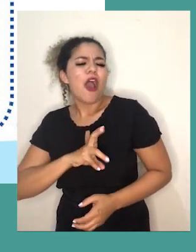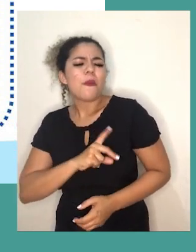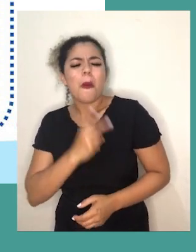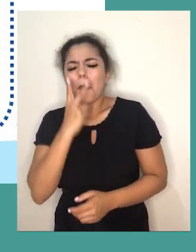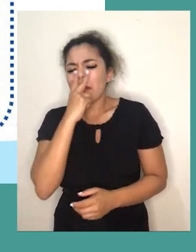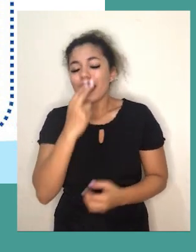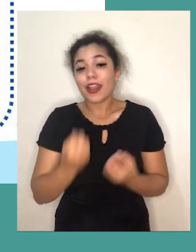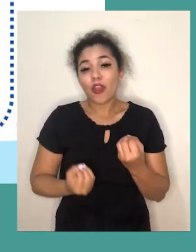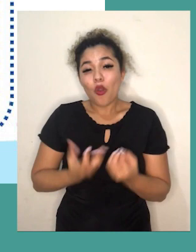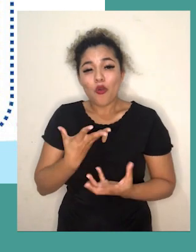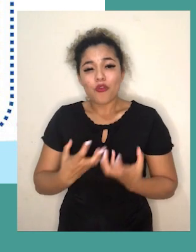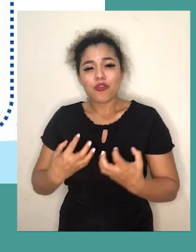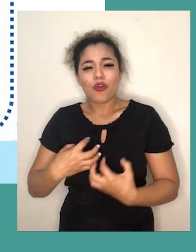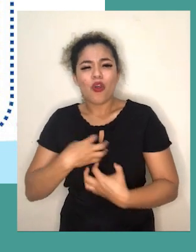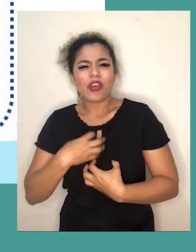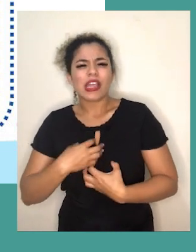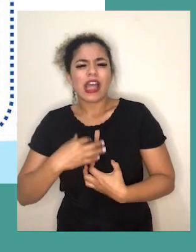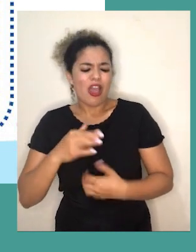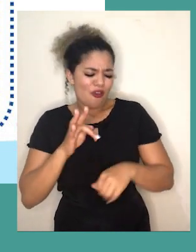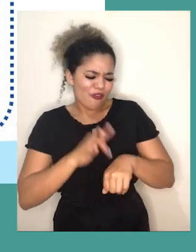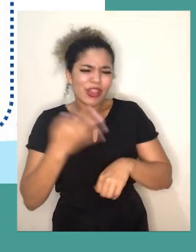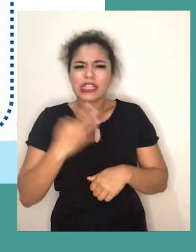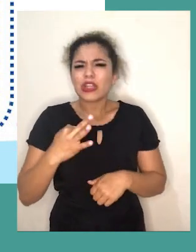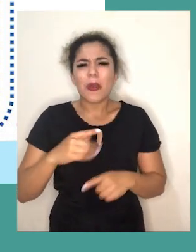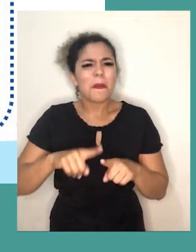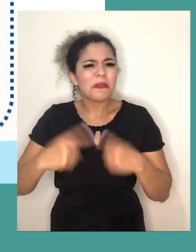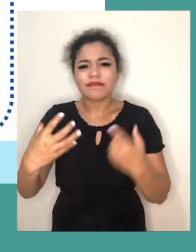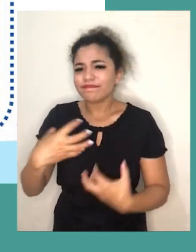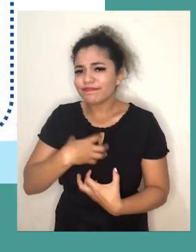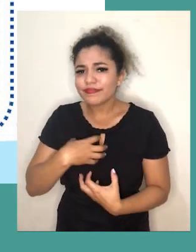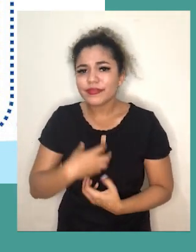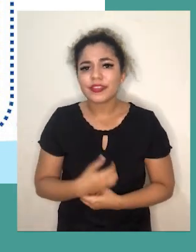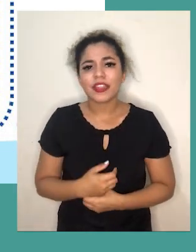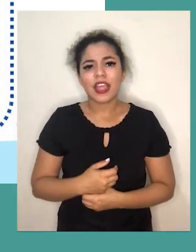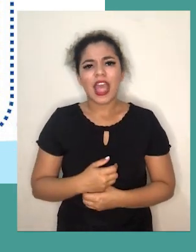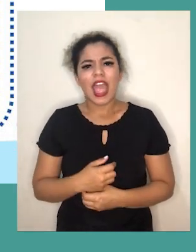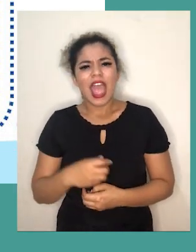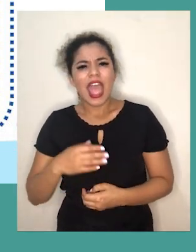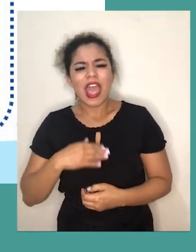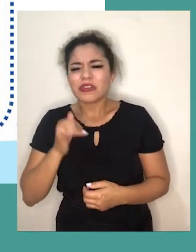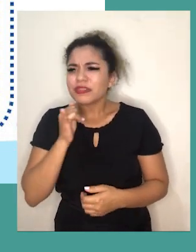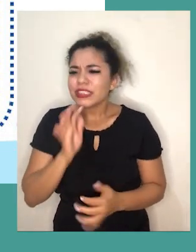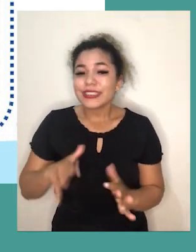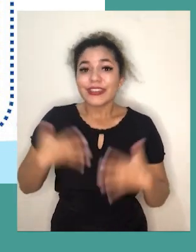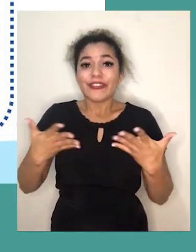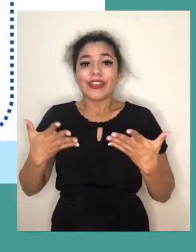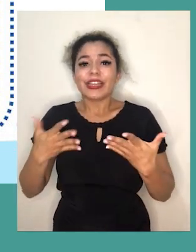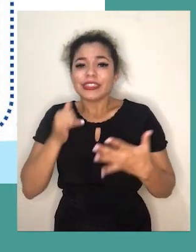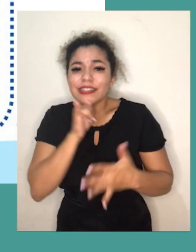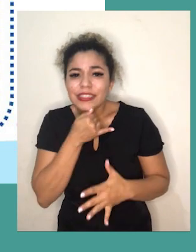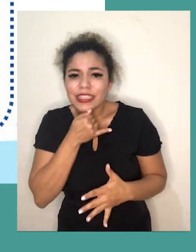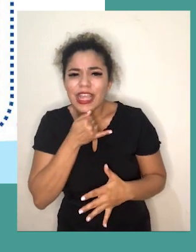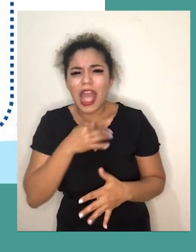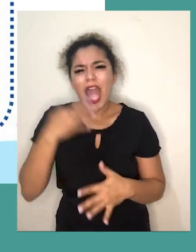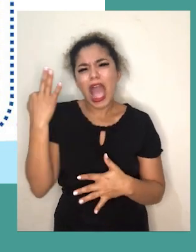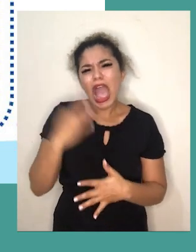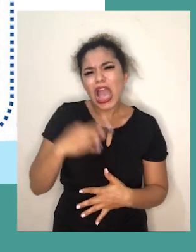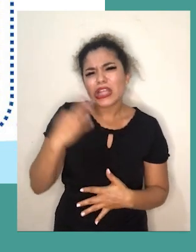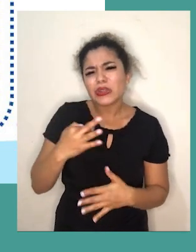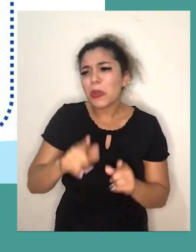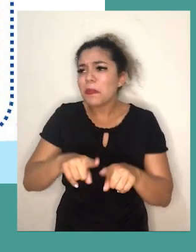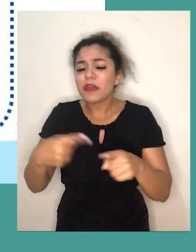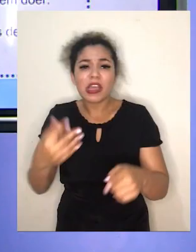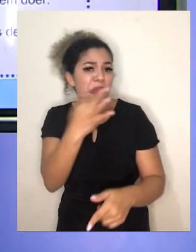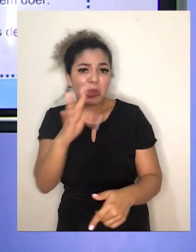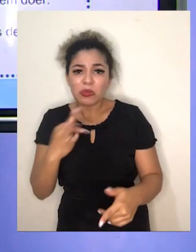se ver, é ferida que dói e não se sente, é um contentamento descontente, é dor que desatina